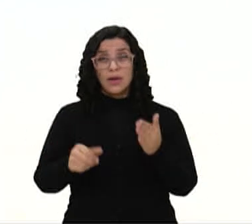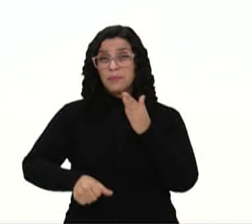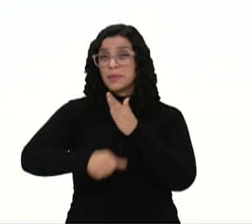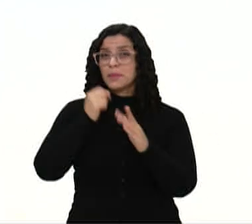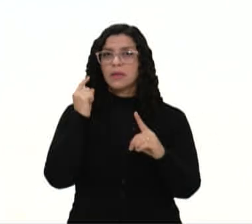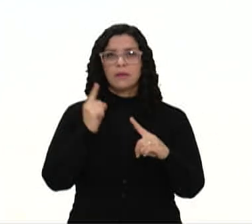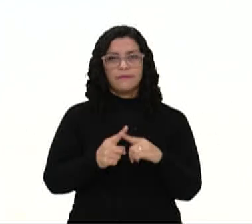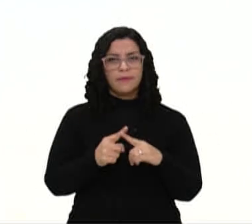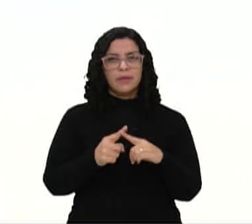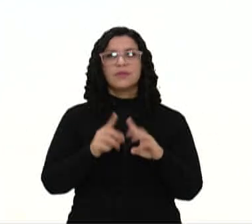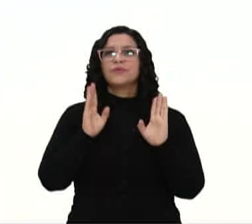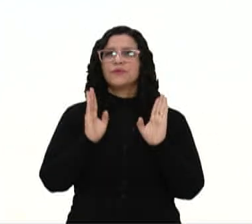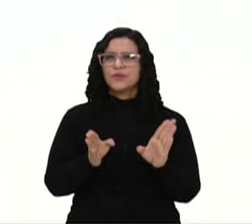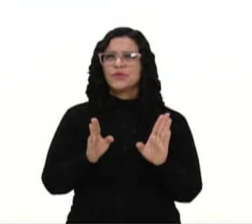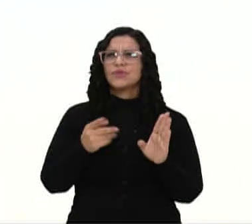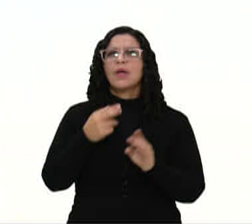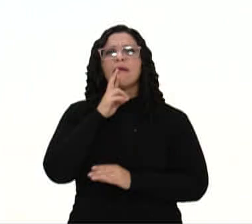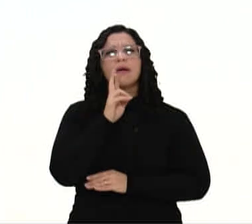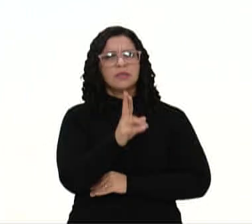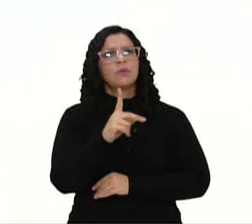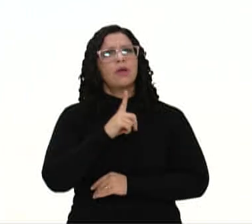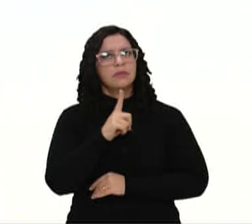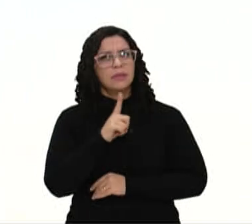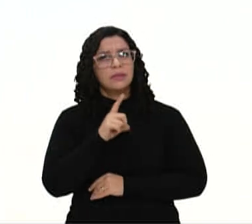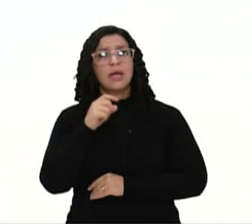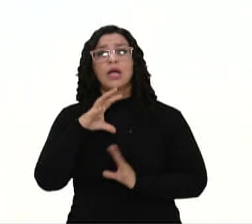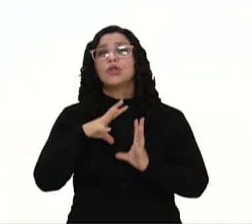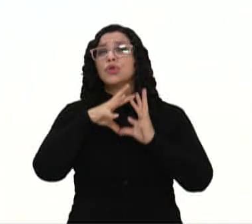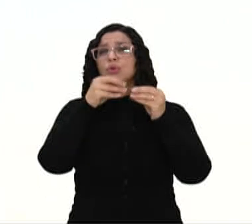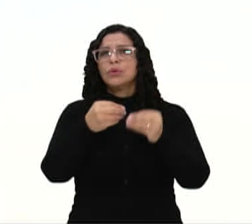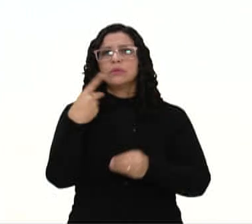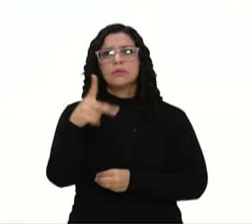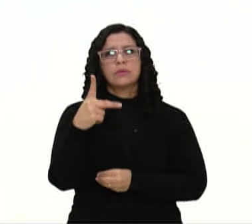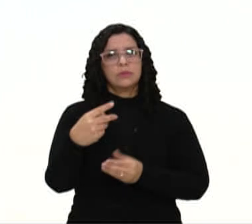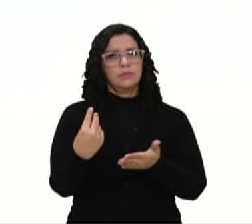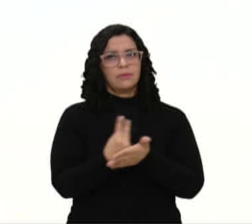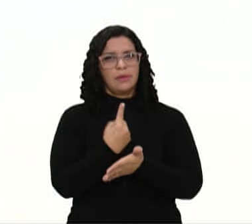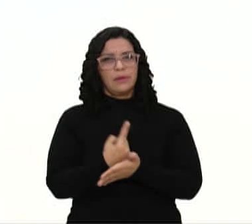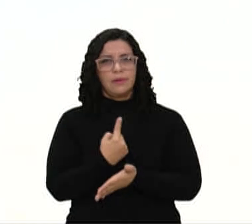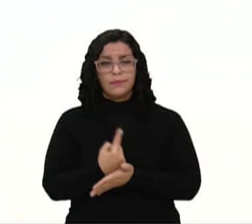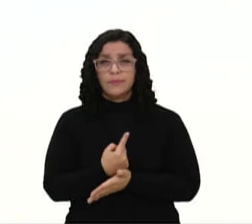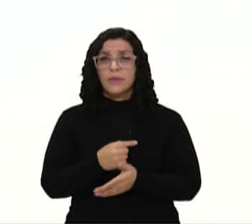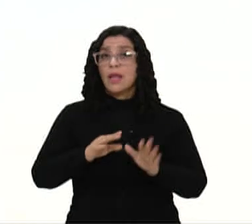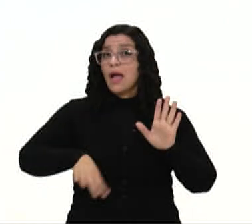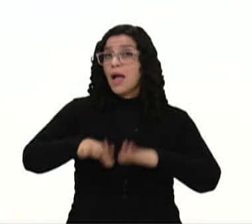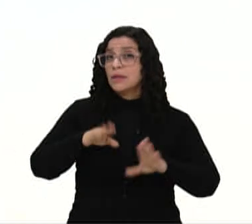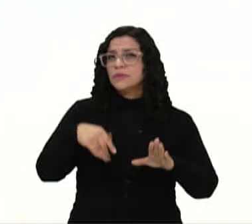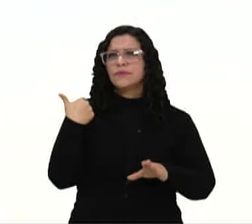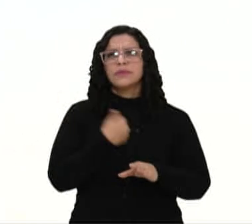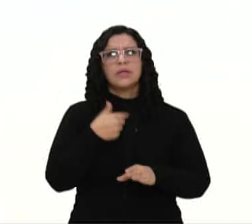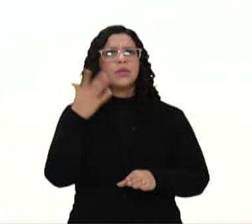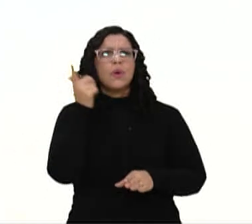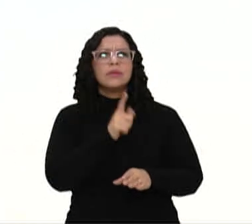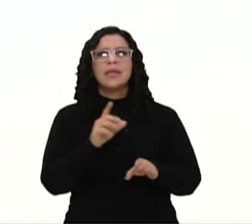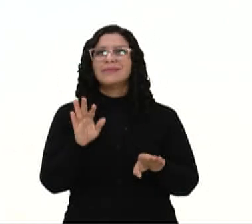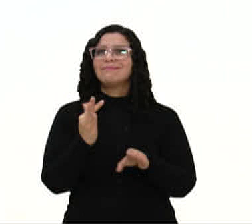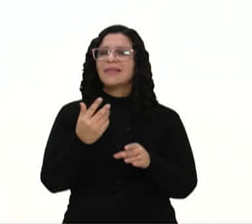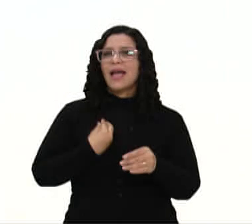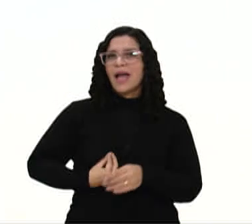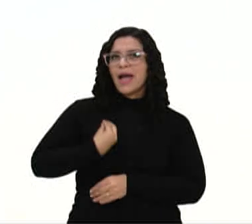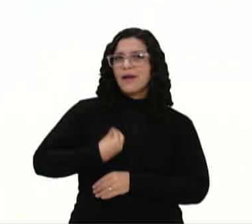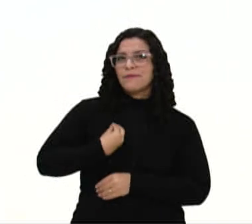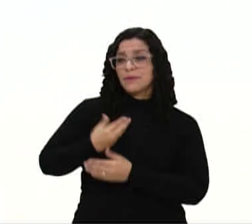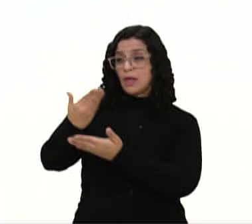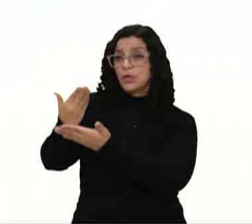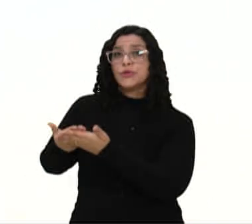primeira vez, obterás respostas às tuas perguntas. Por vezes, não consegues lidar com esta vida